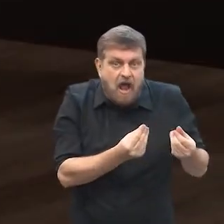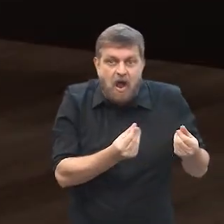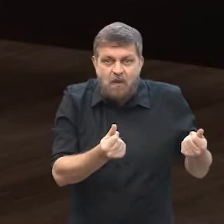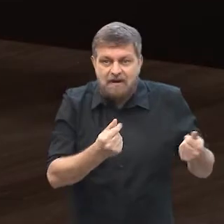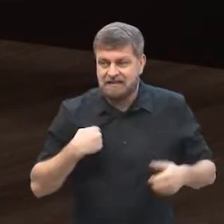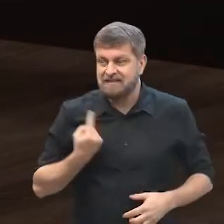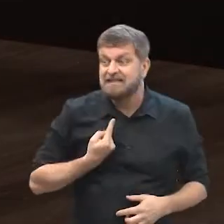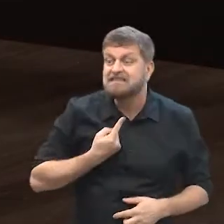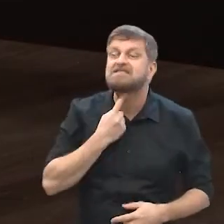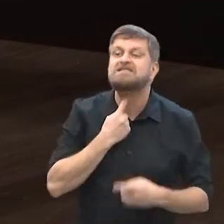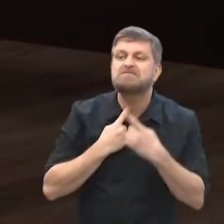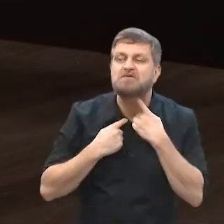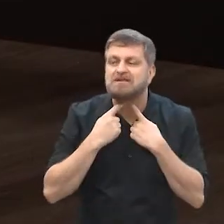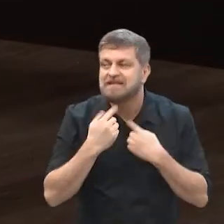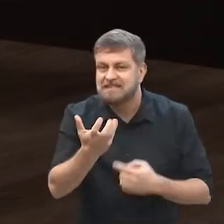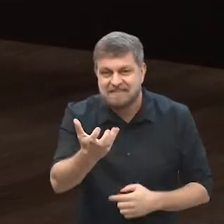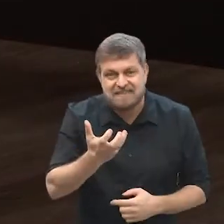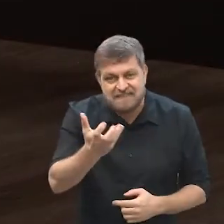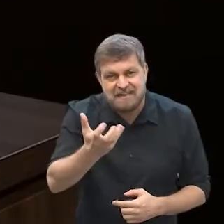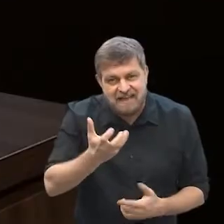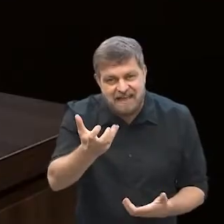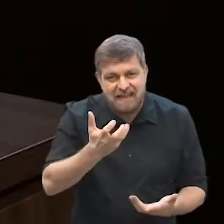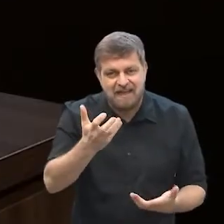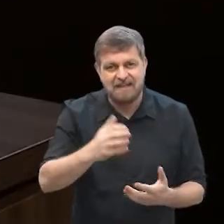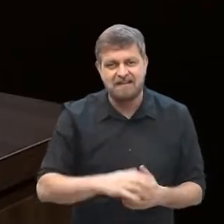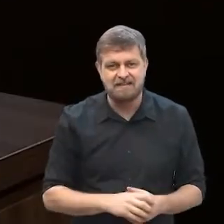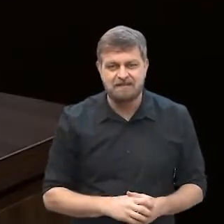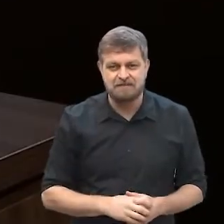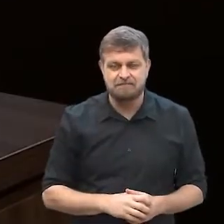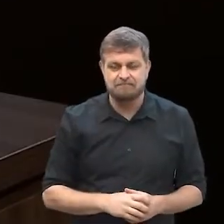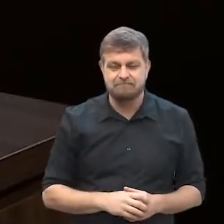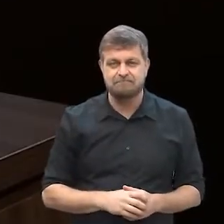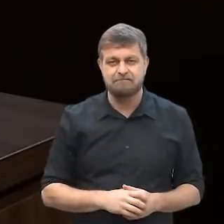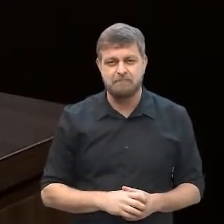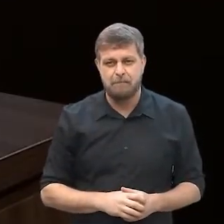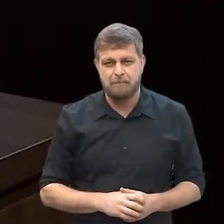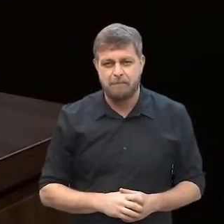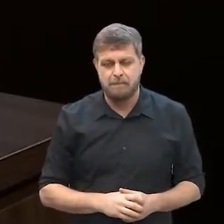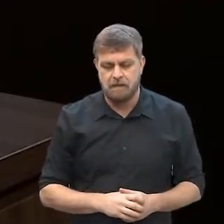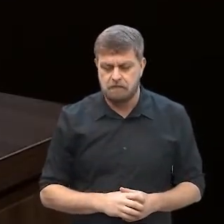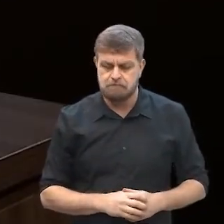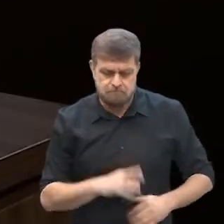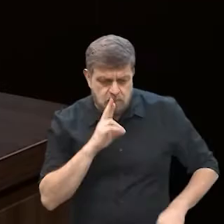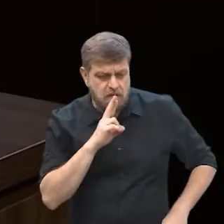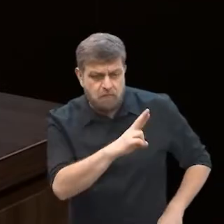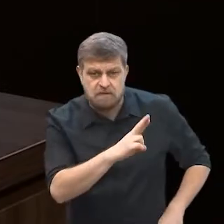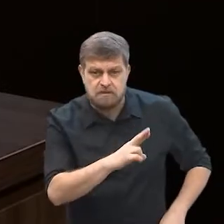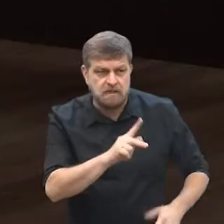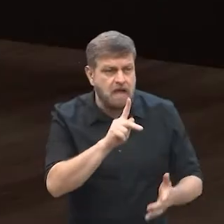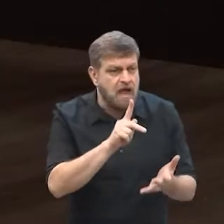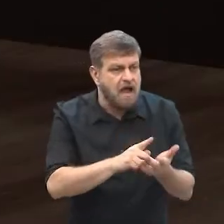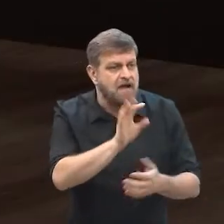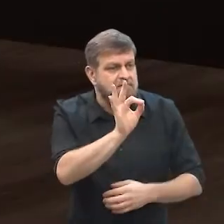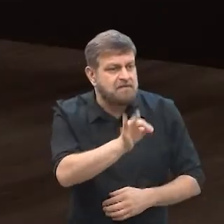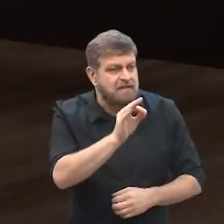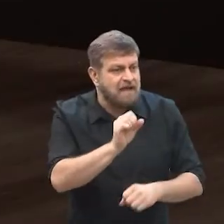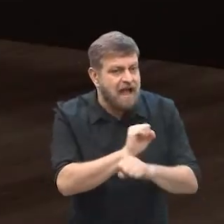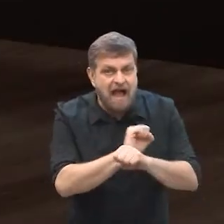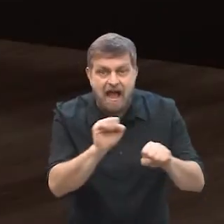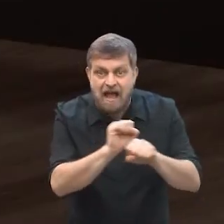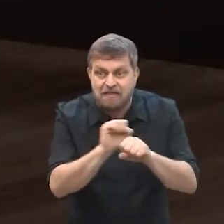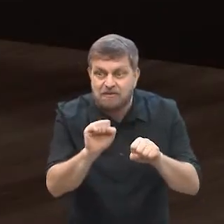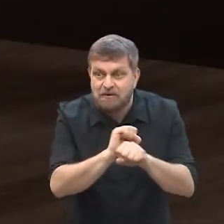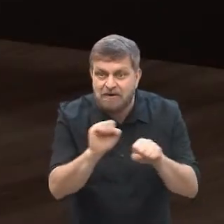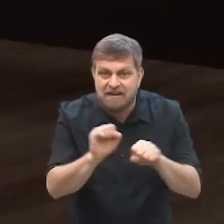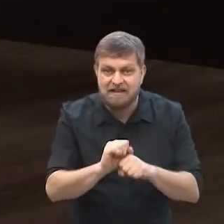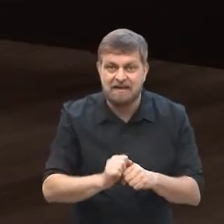nós sempre tínhamos como objetivo. Eu falei: puxa, eu adorei a ideia, fiquei fã dela, falei: